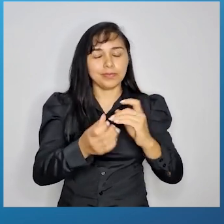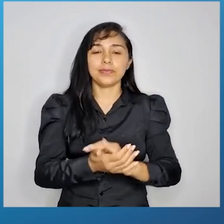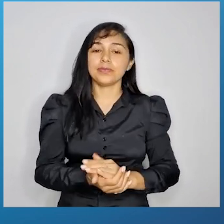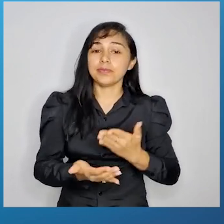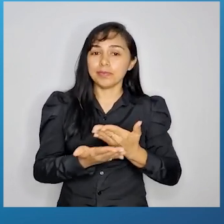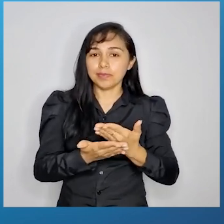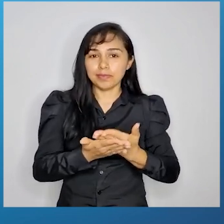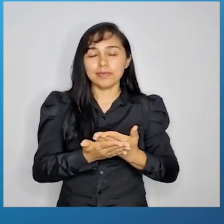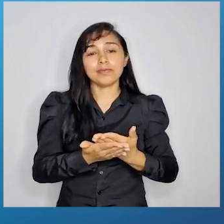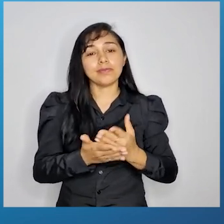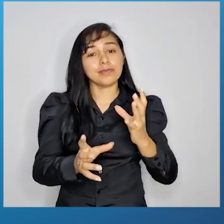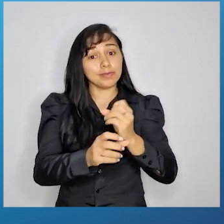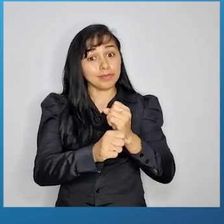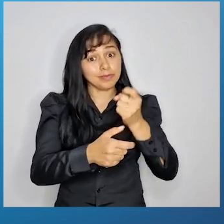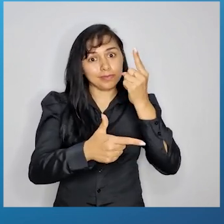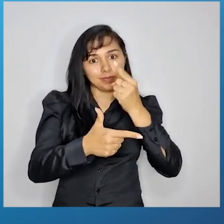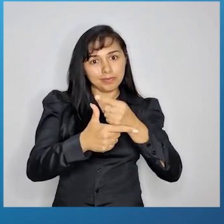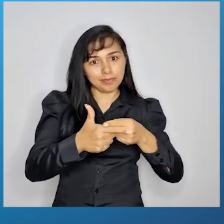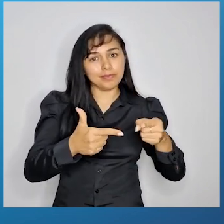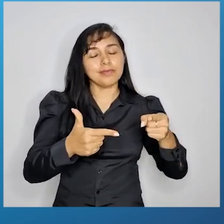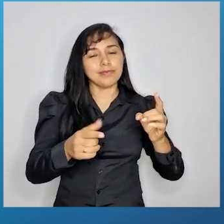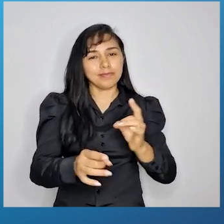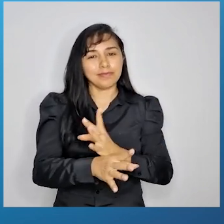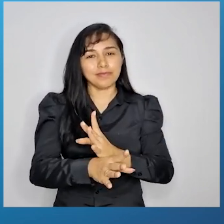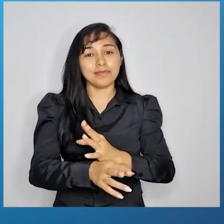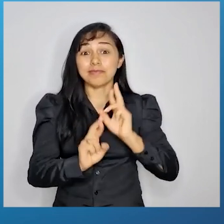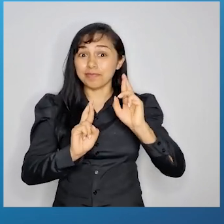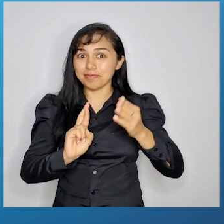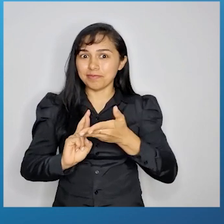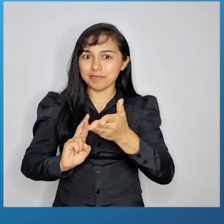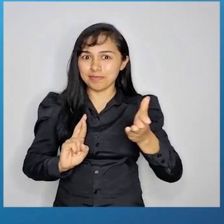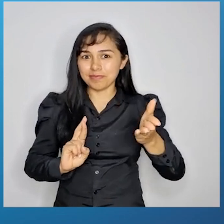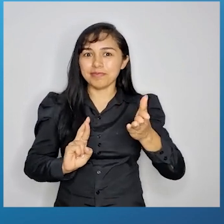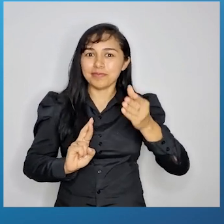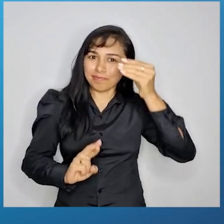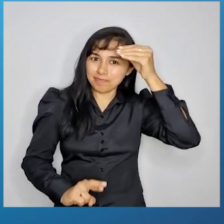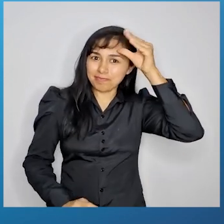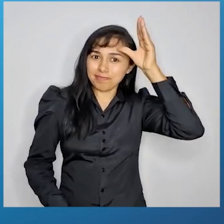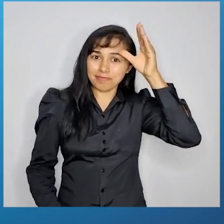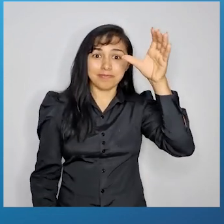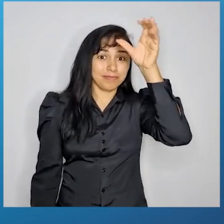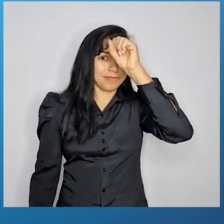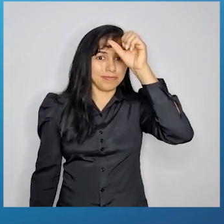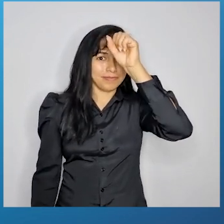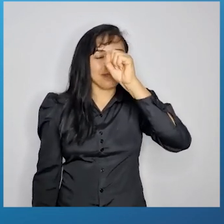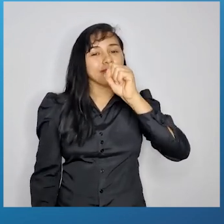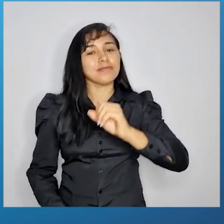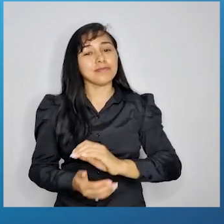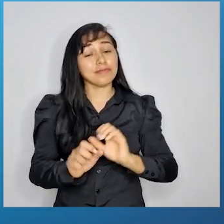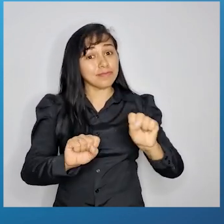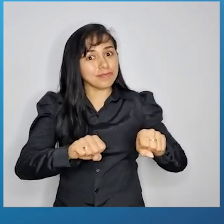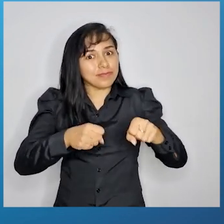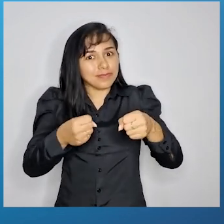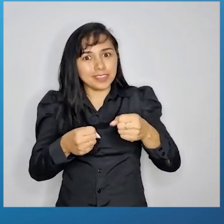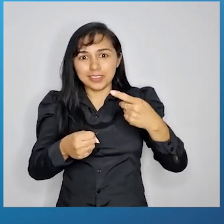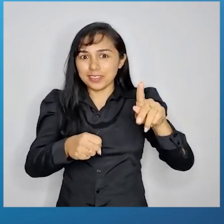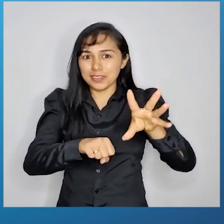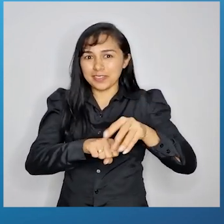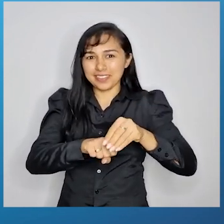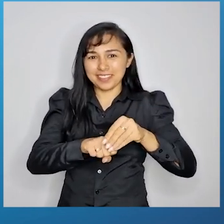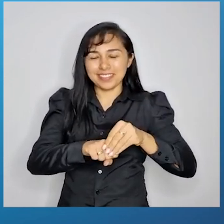sobre problemas envolvendo a divisão. Eu espero que você tenha aprendido, tenha conseguido reforçar os teus